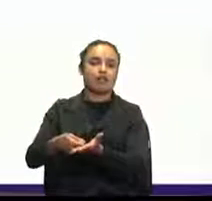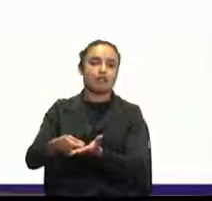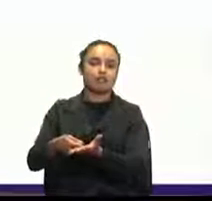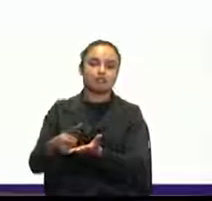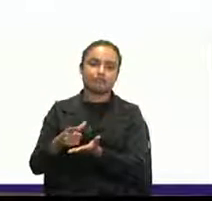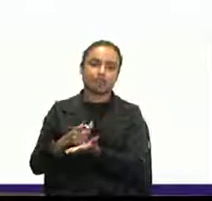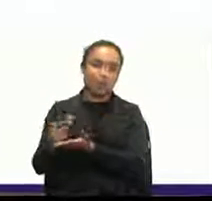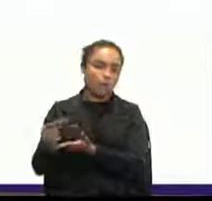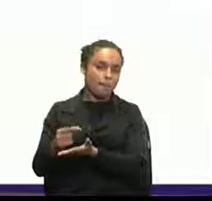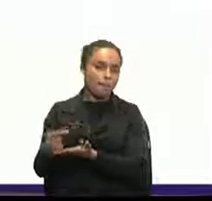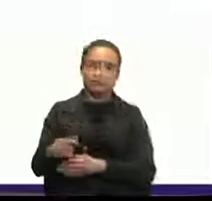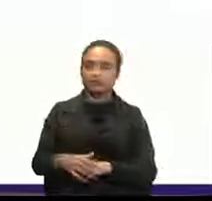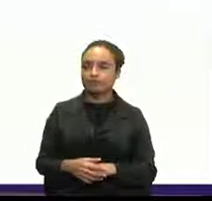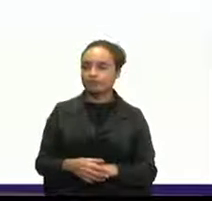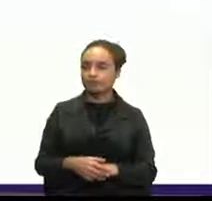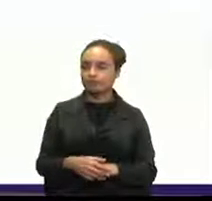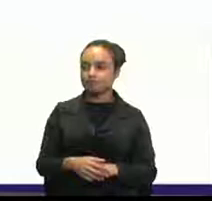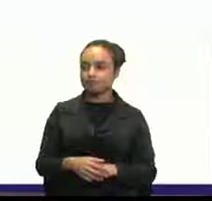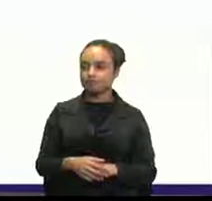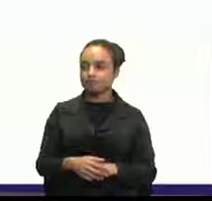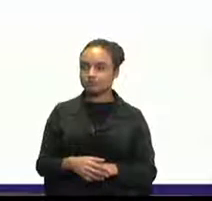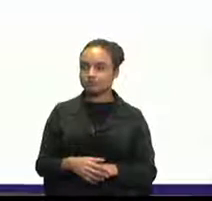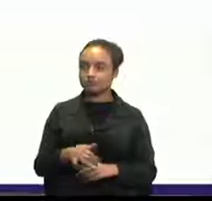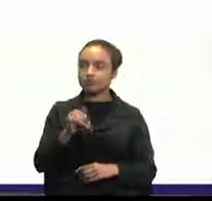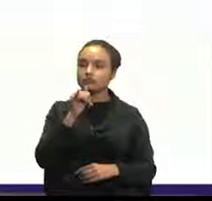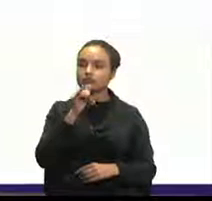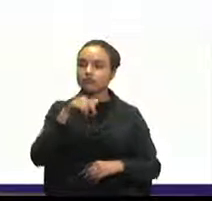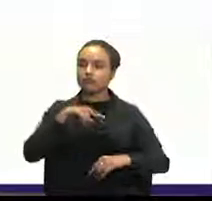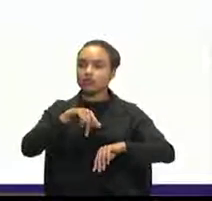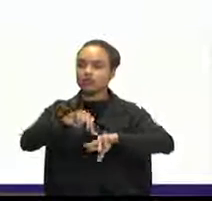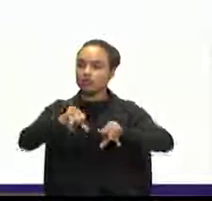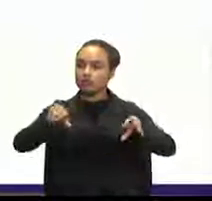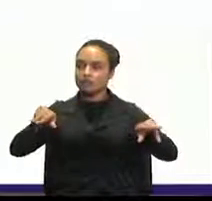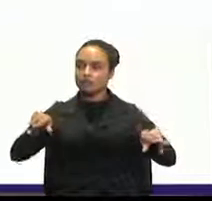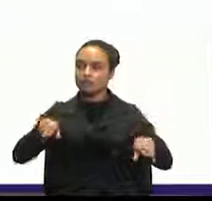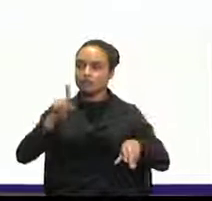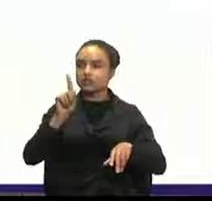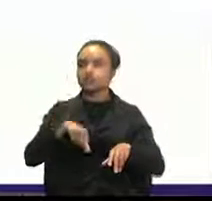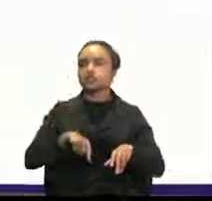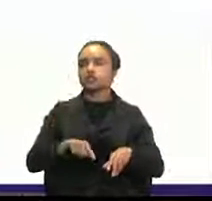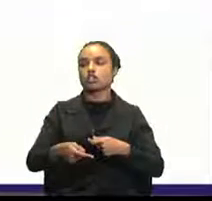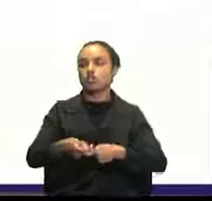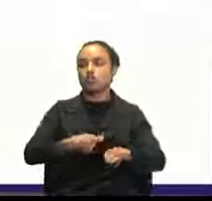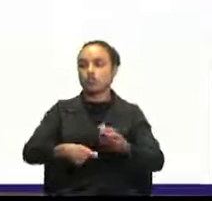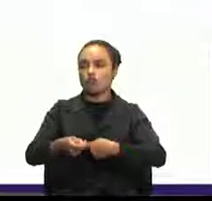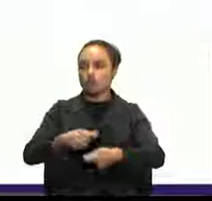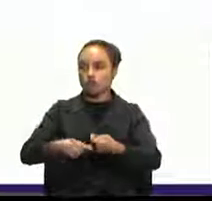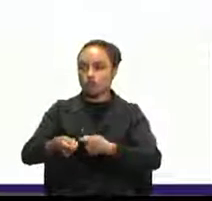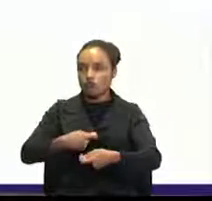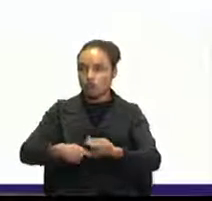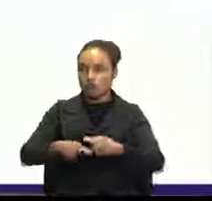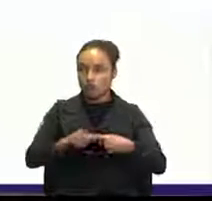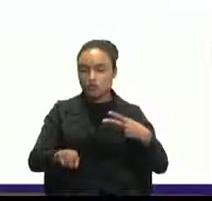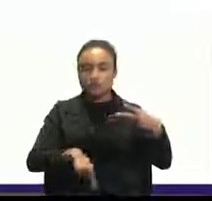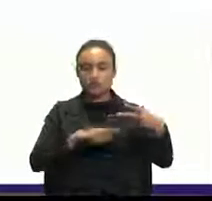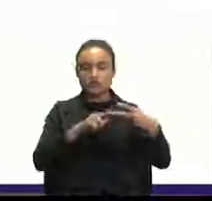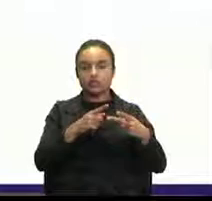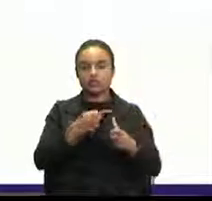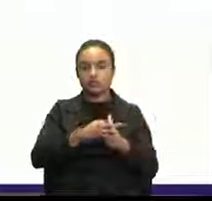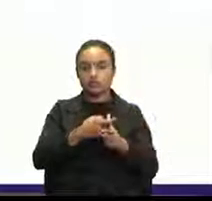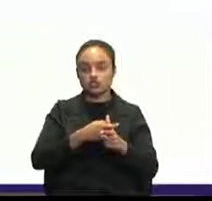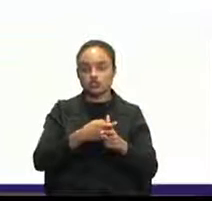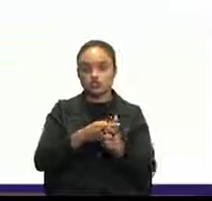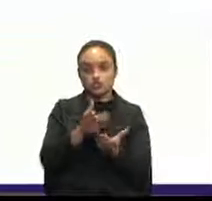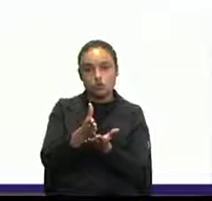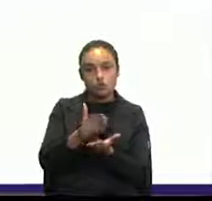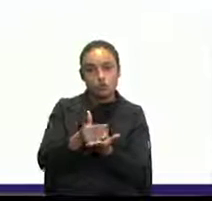de mercado de compra e venda de ações por exemplo de 3 naquele dia e dividendos que o retorno da ação por meio de distribuição